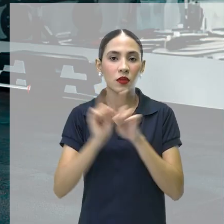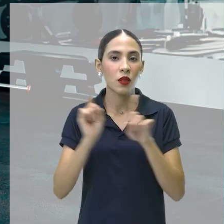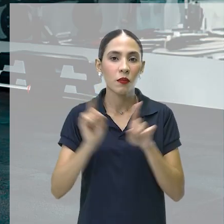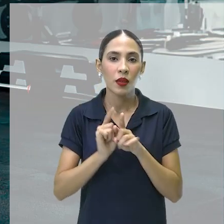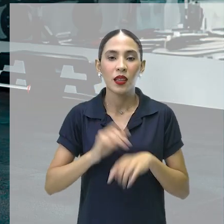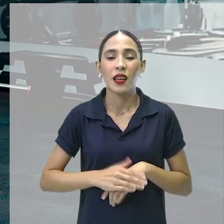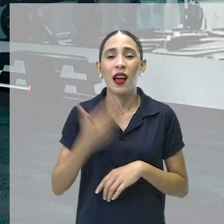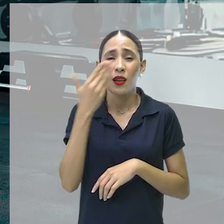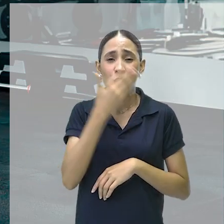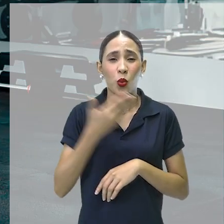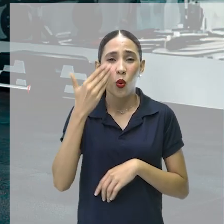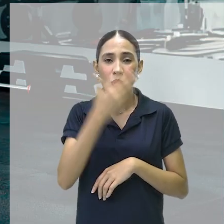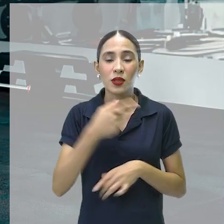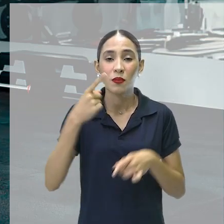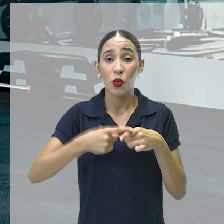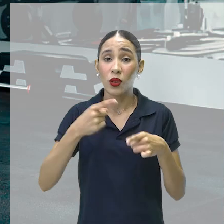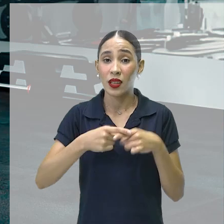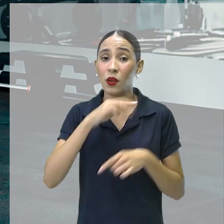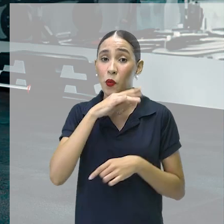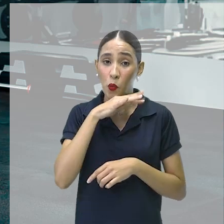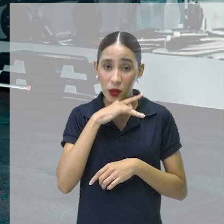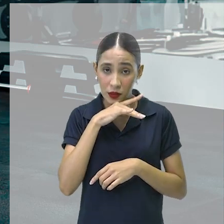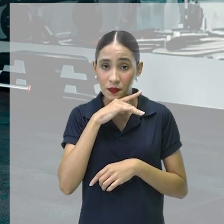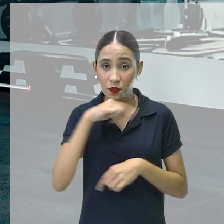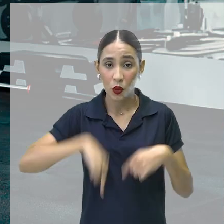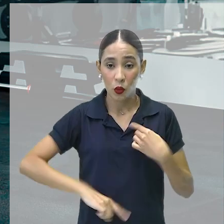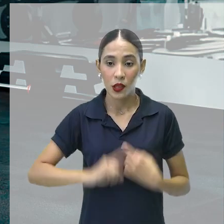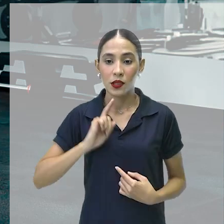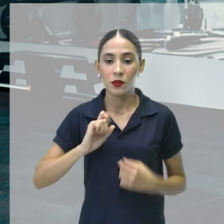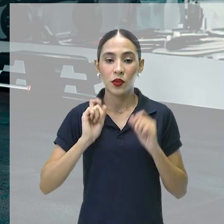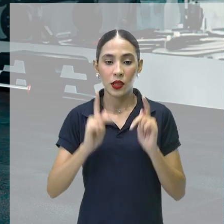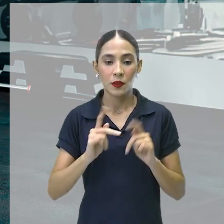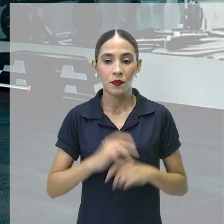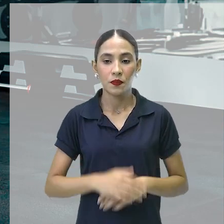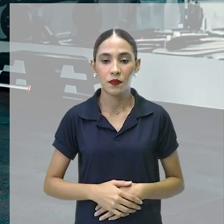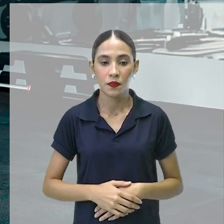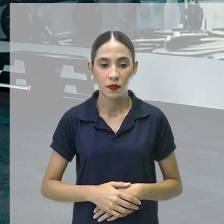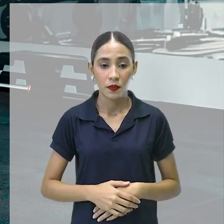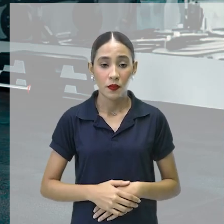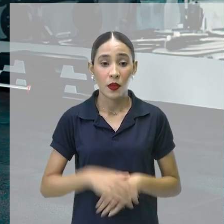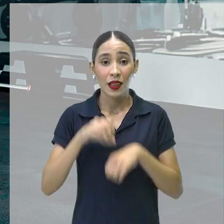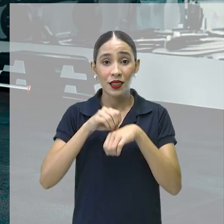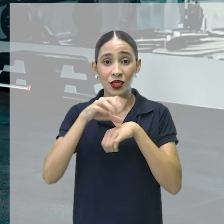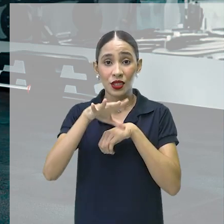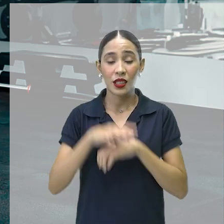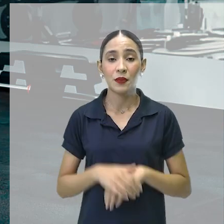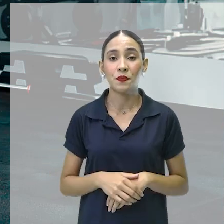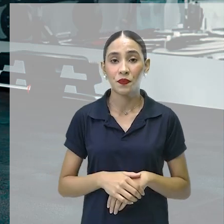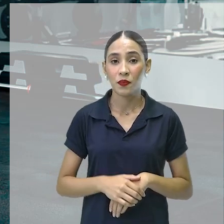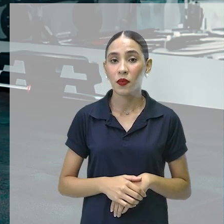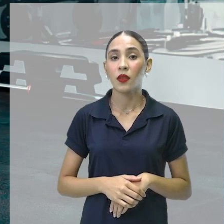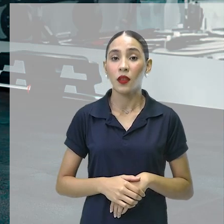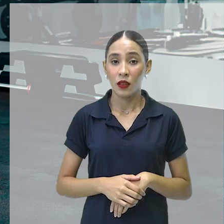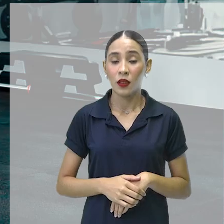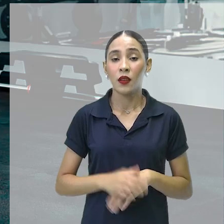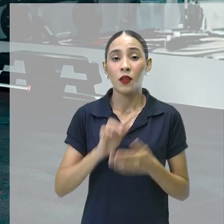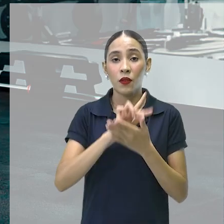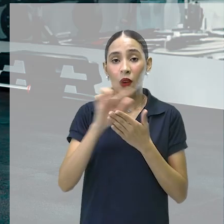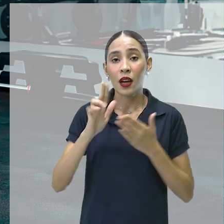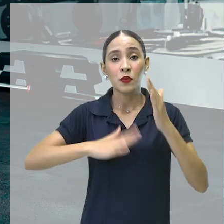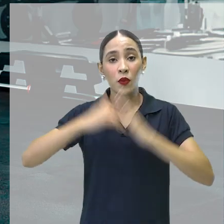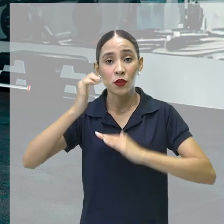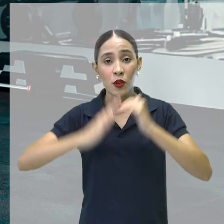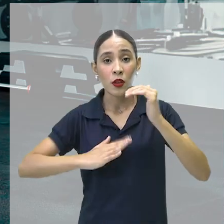e muito açúcar, porque faz mal para o nosso organismo, tá bom? Uma dica que vários nutricionistas